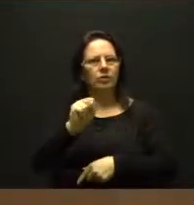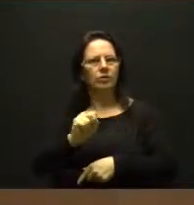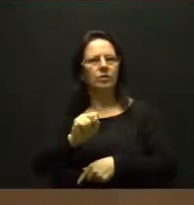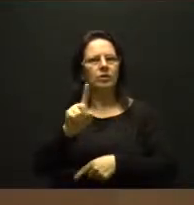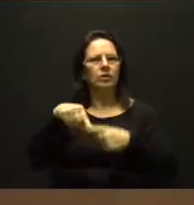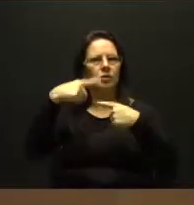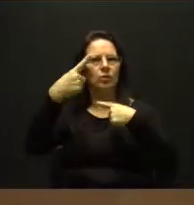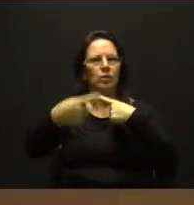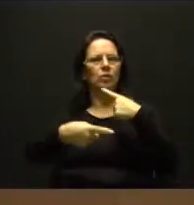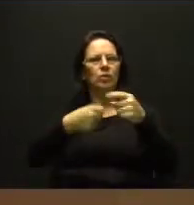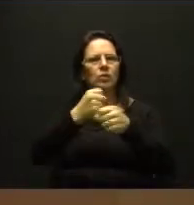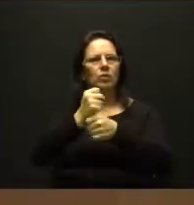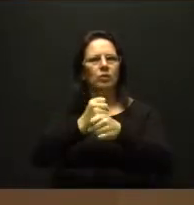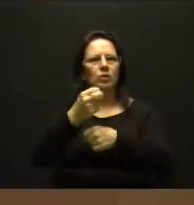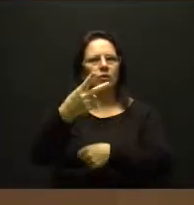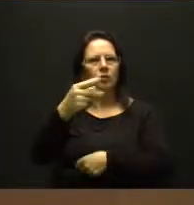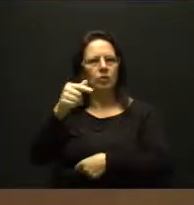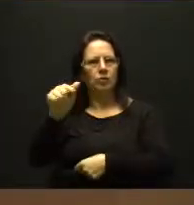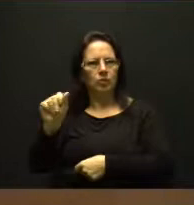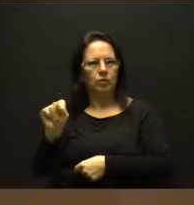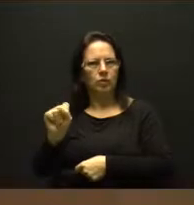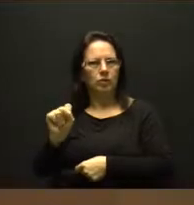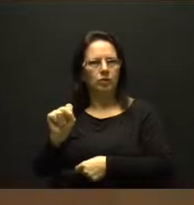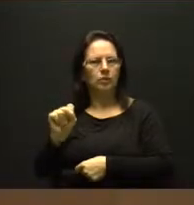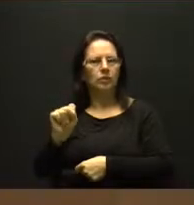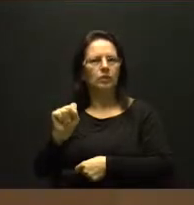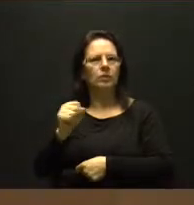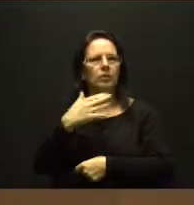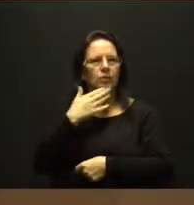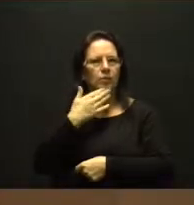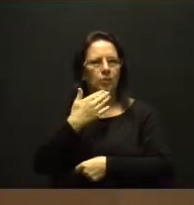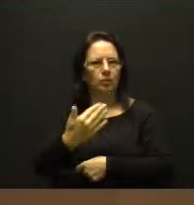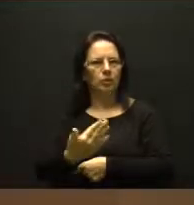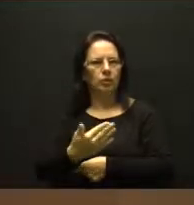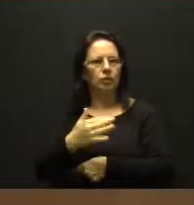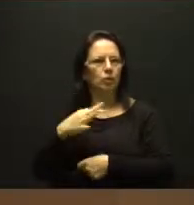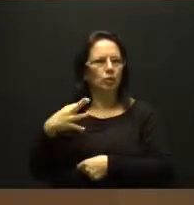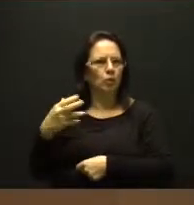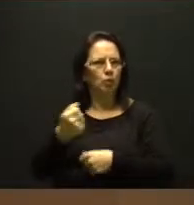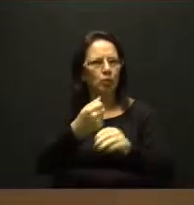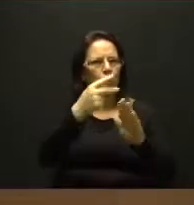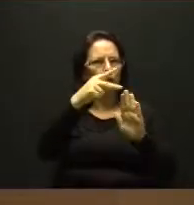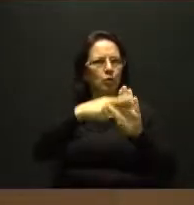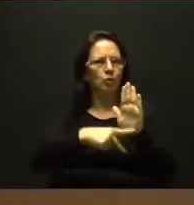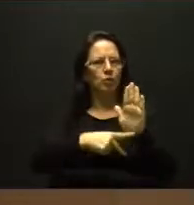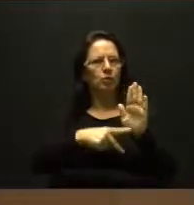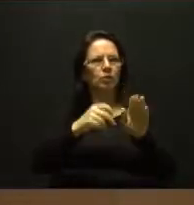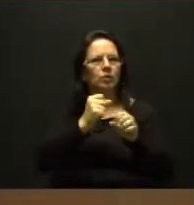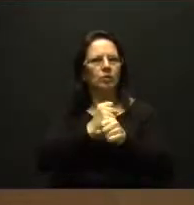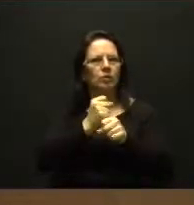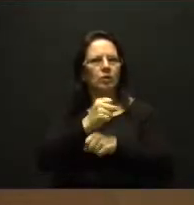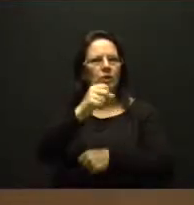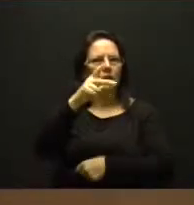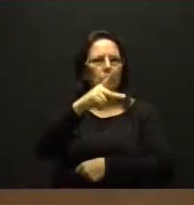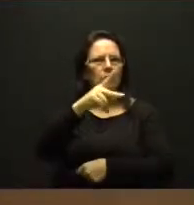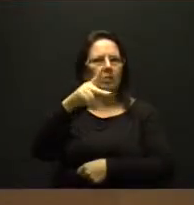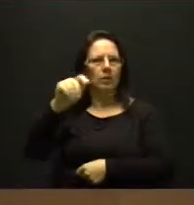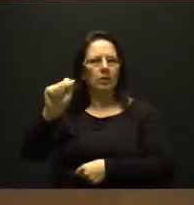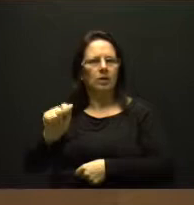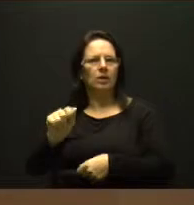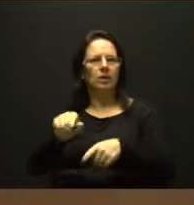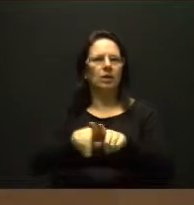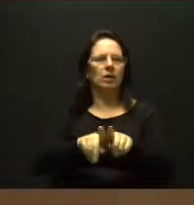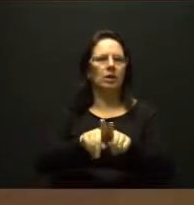nos 2018 e fica de novo aqui o meu pedido para que todos esses projetos ppp a ele a lua